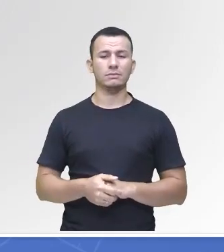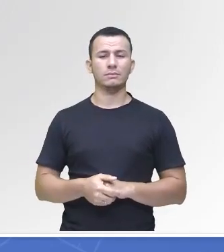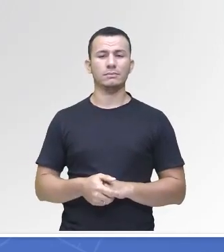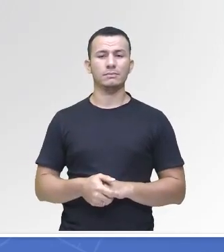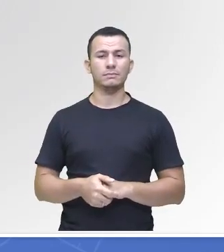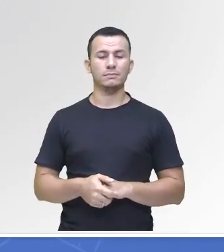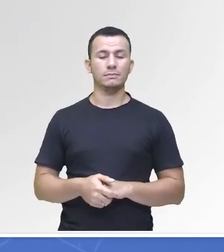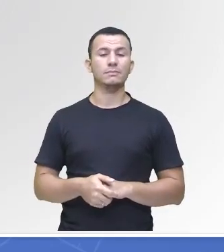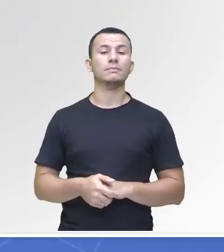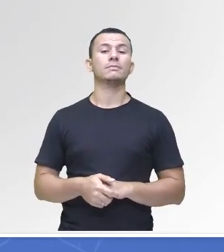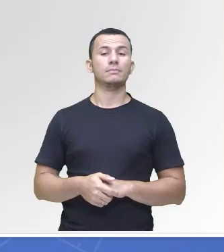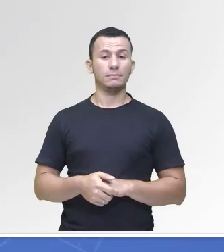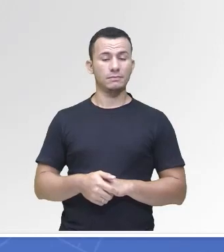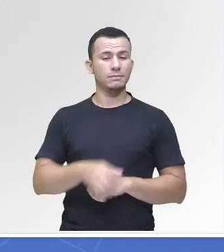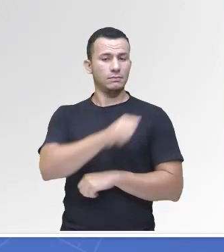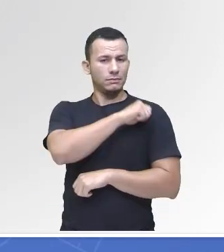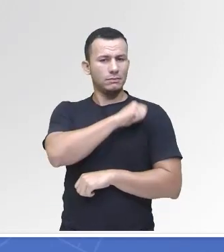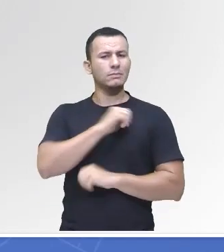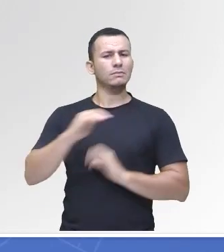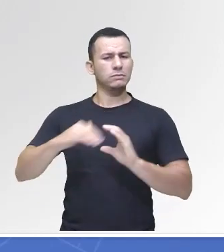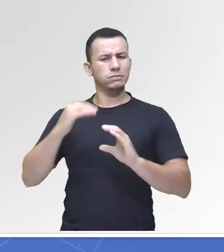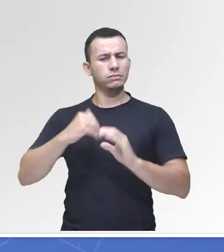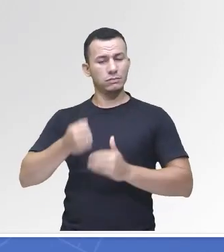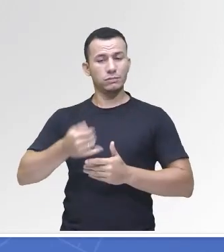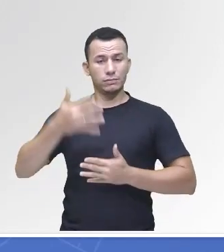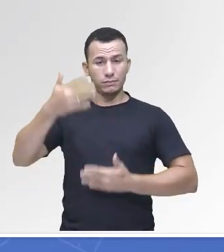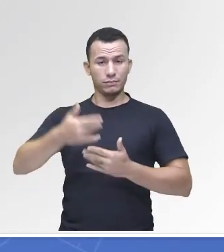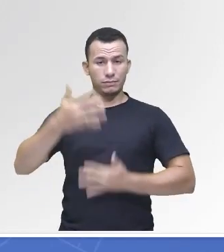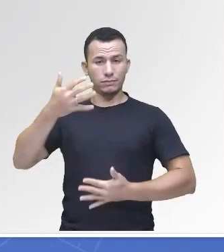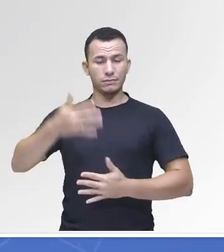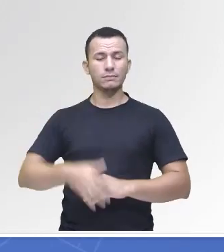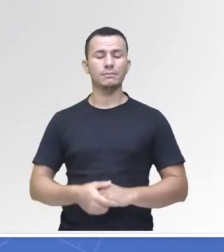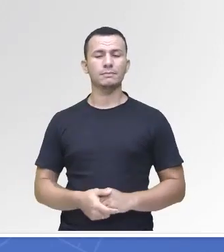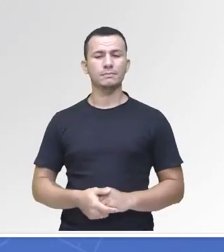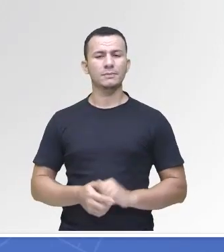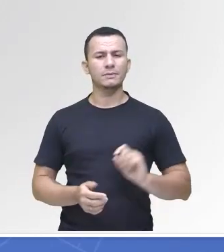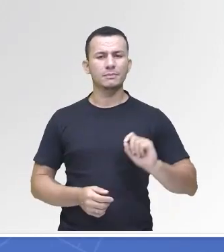Vamos observar a participação aqui de outros alunos.